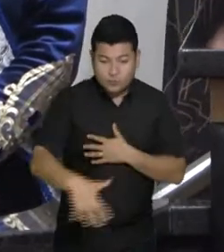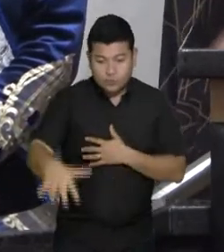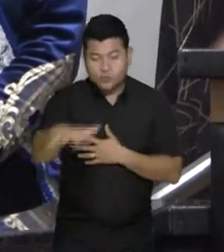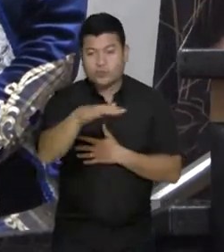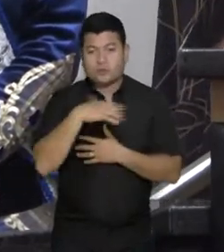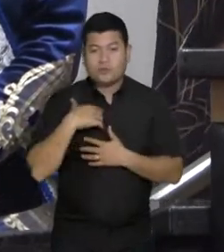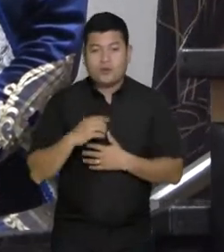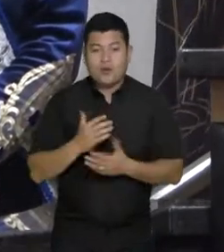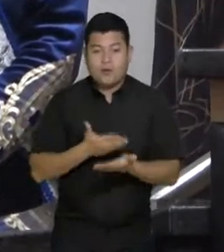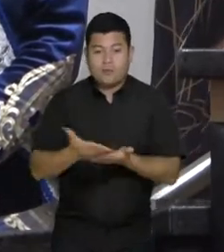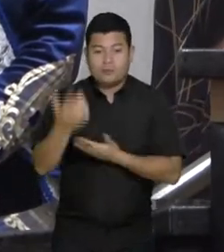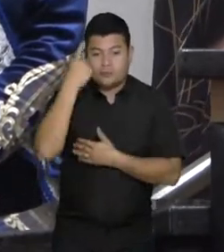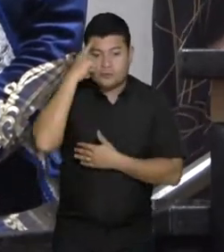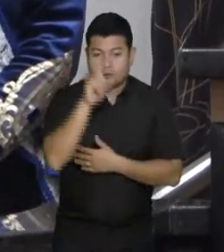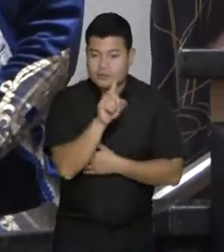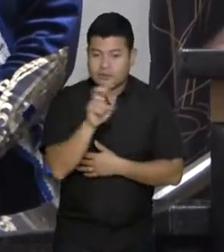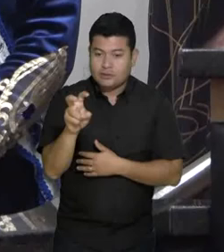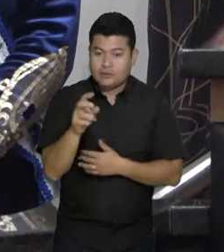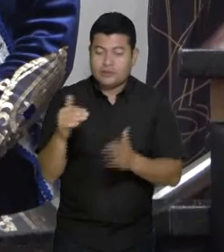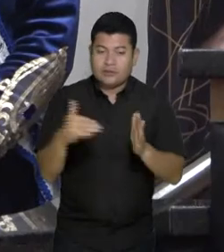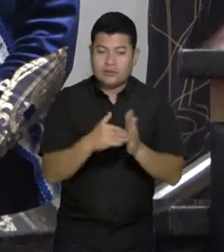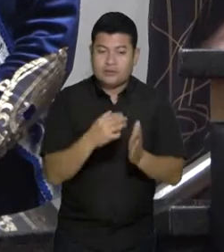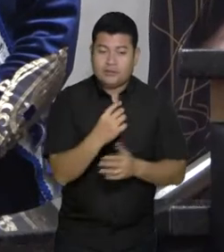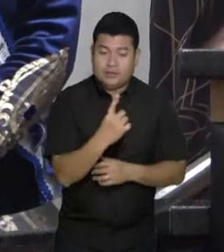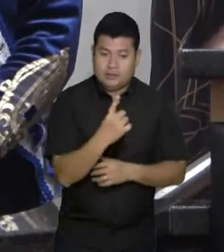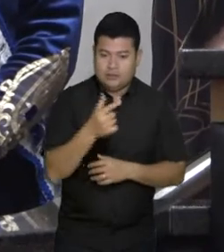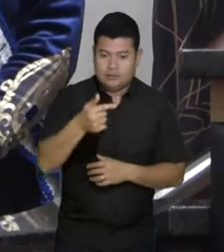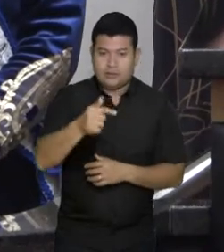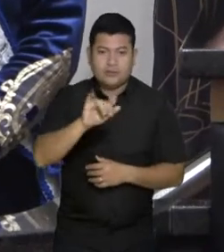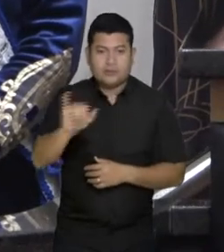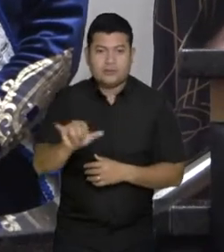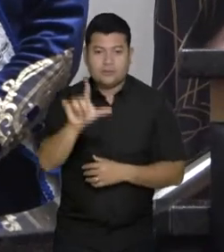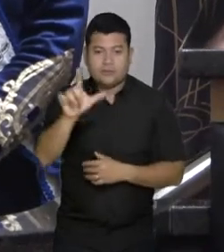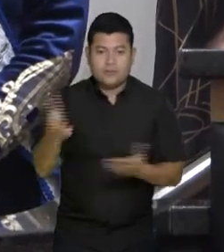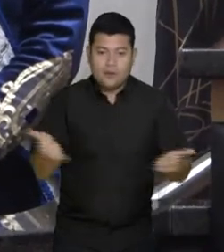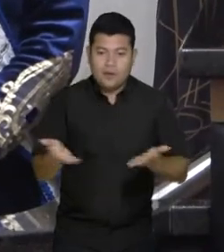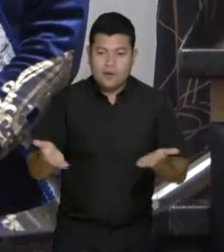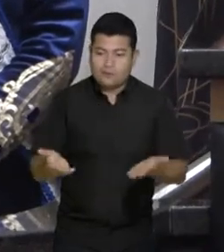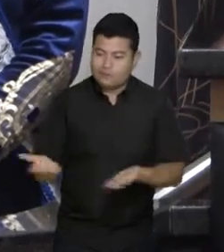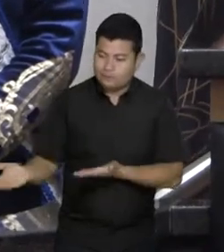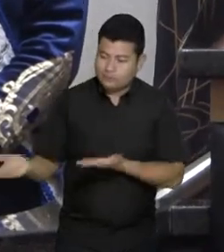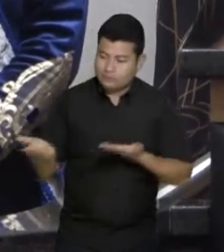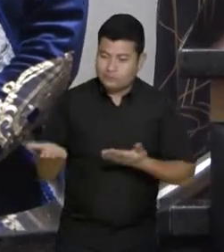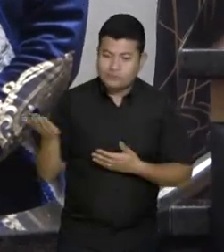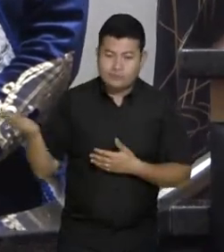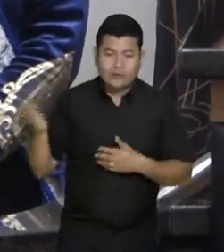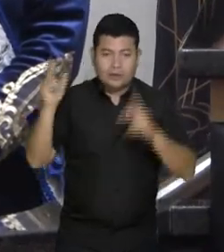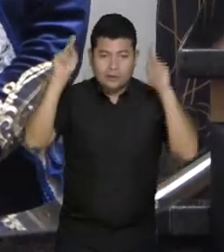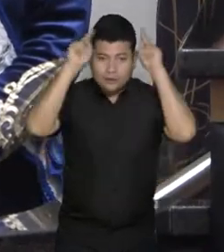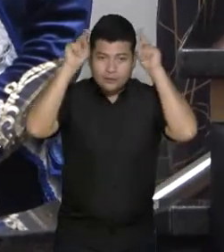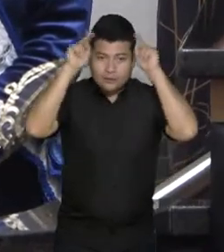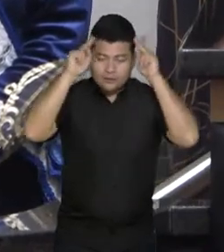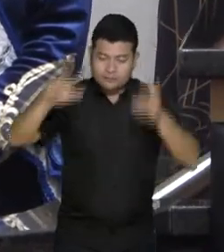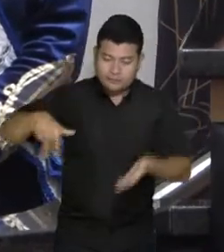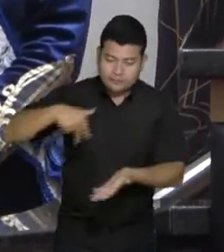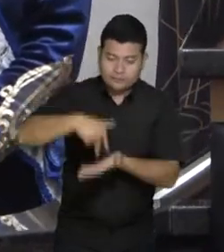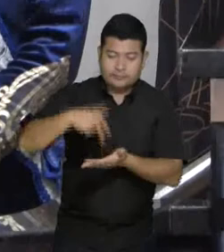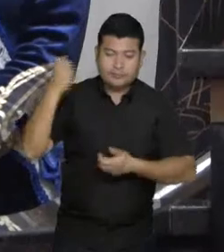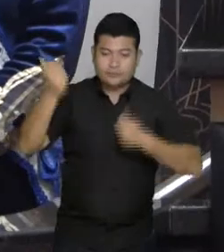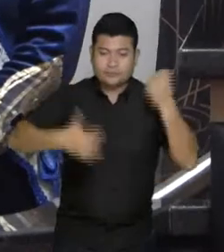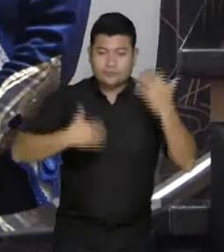nos dias 15, 16 e 17 de julho. Agora vou passar para nossas princesas para falar um pouco da